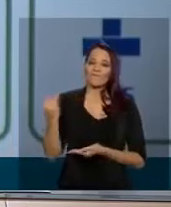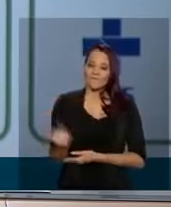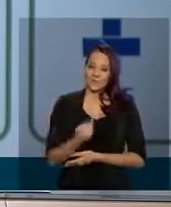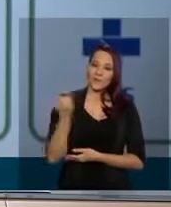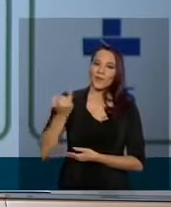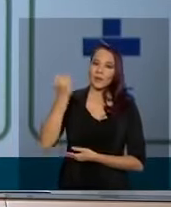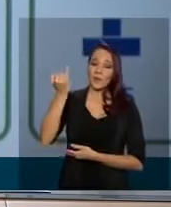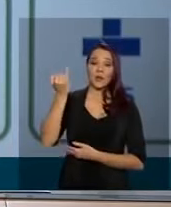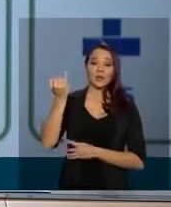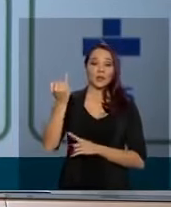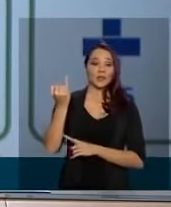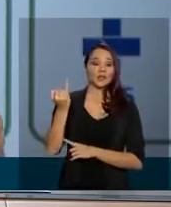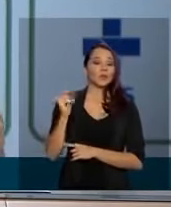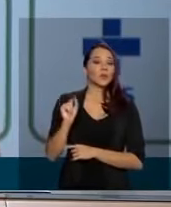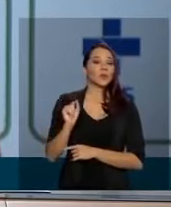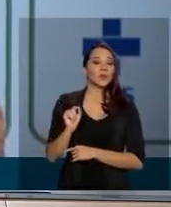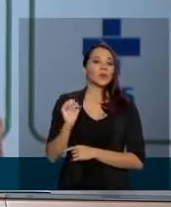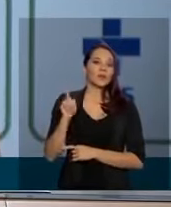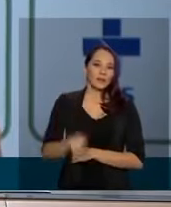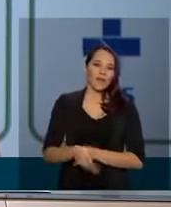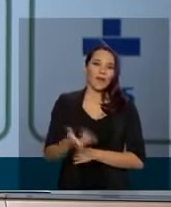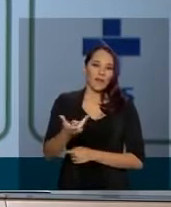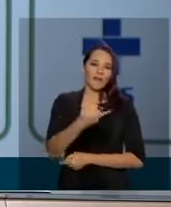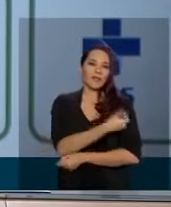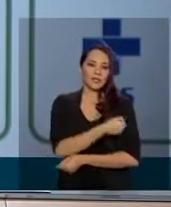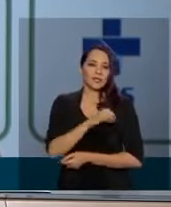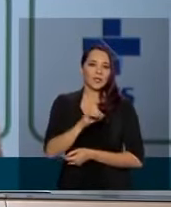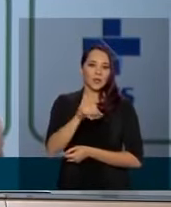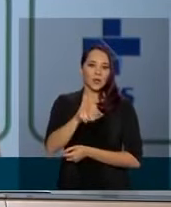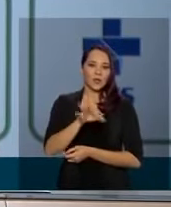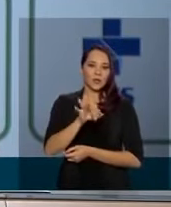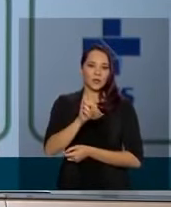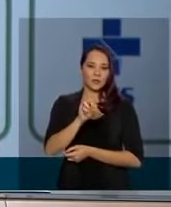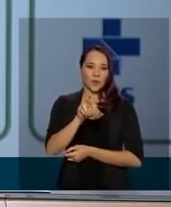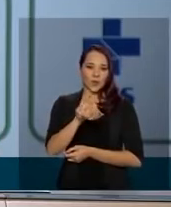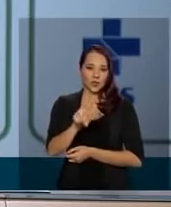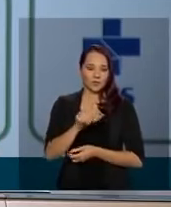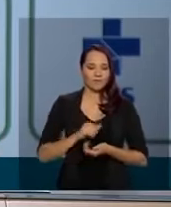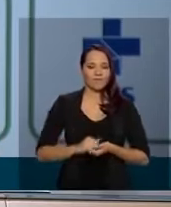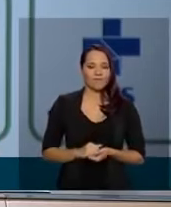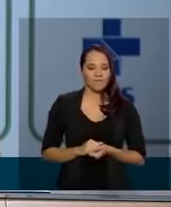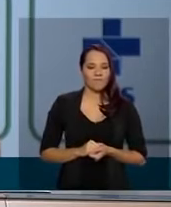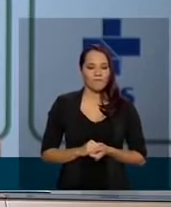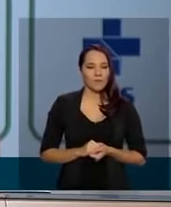importância da chamada vacina de Oxford. Segundo essa